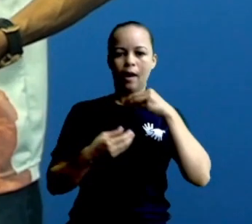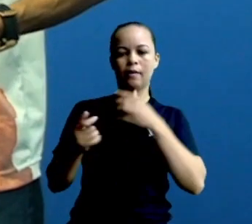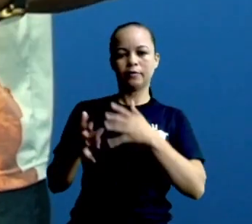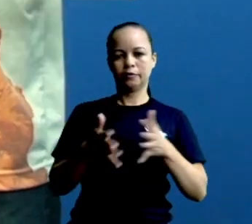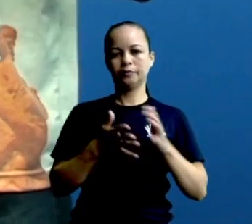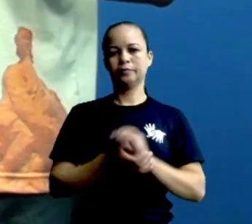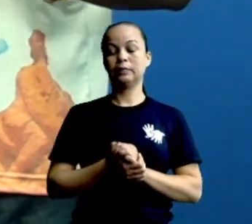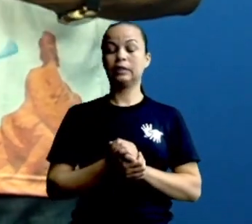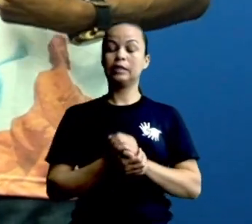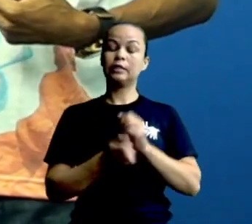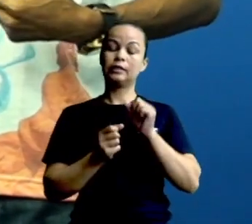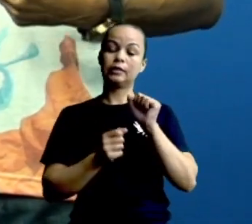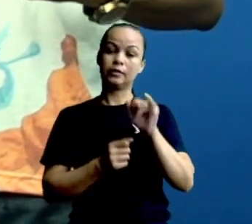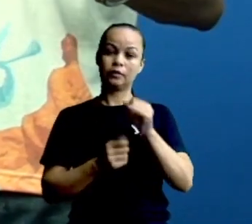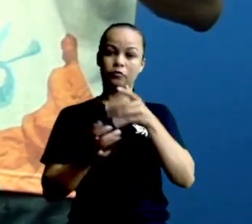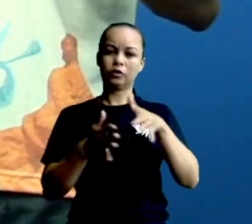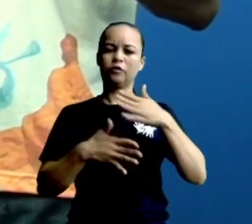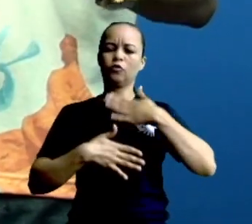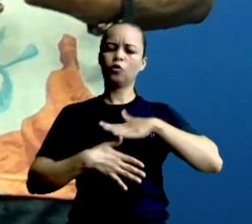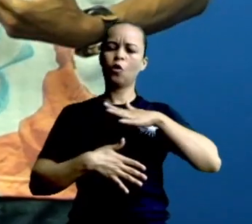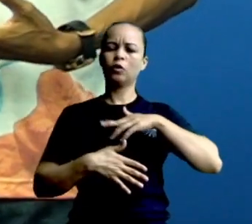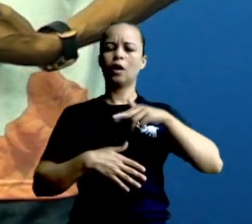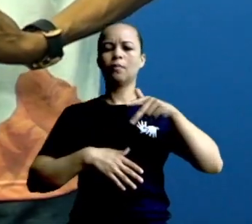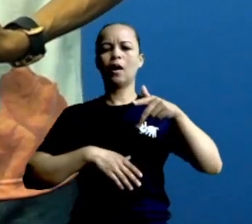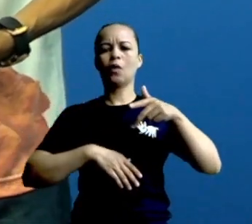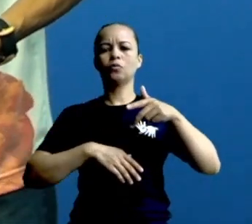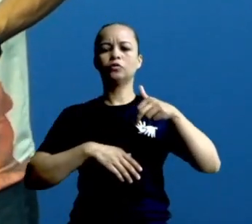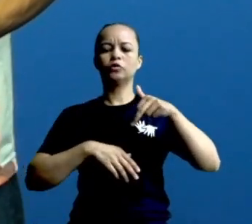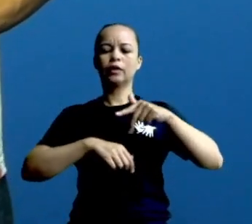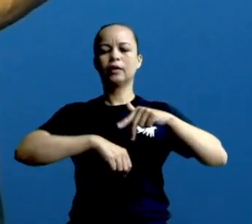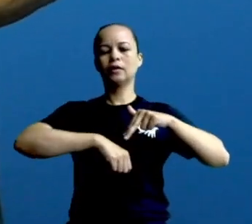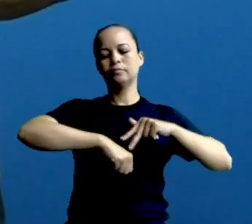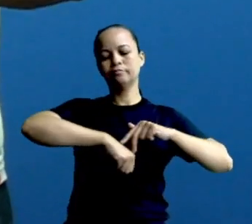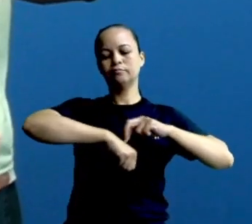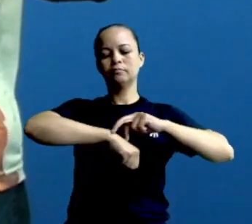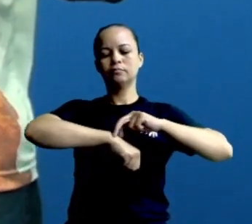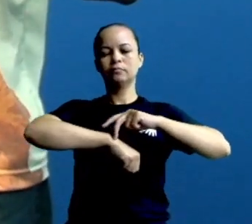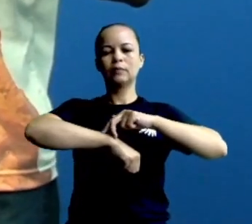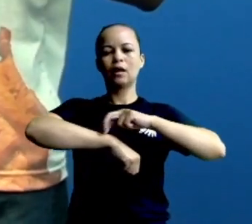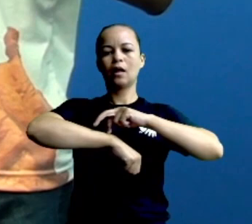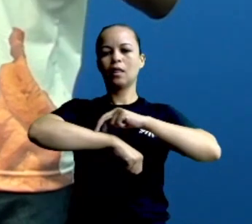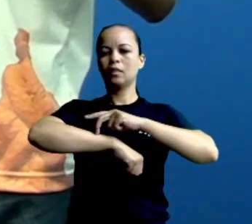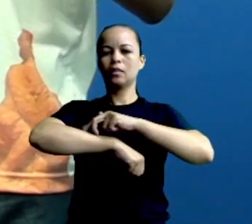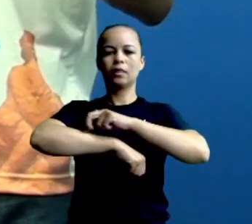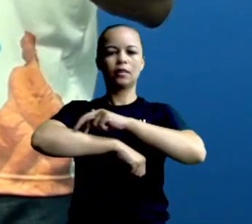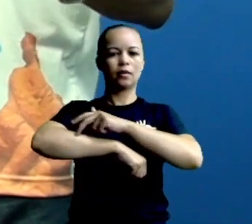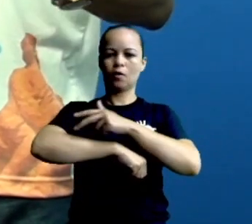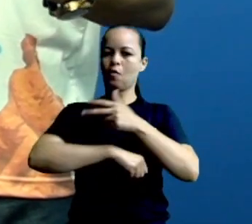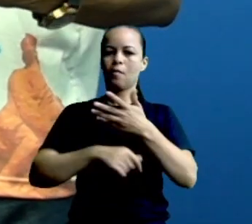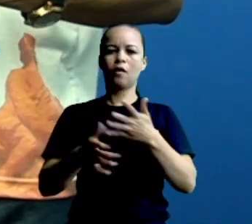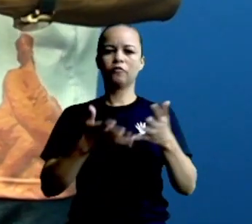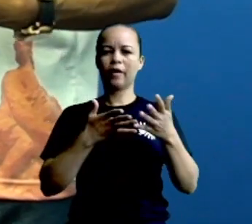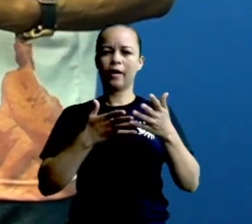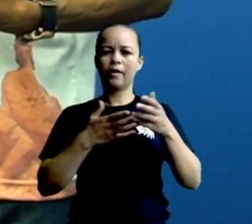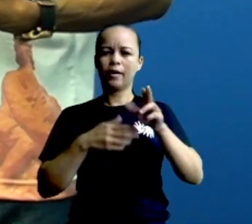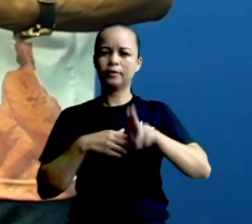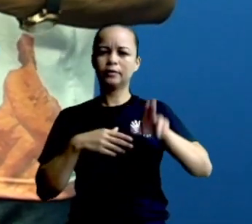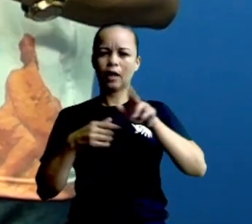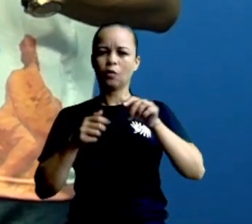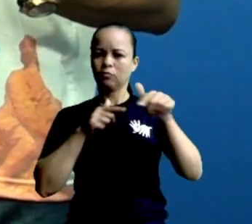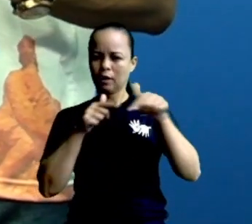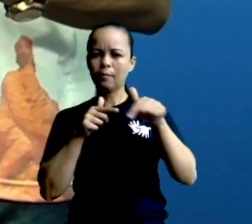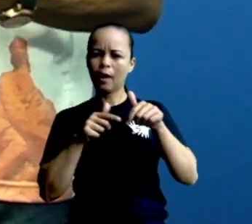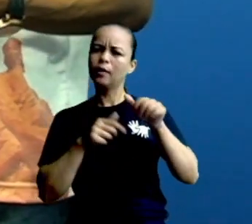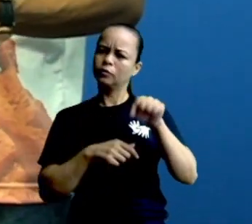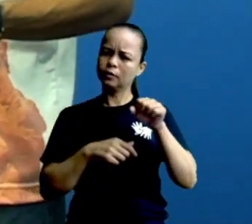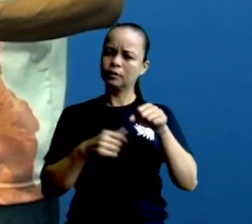normal, logo, se você for de escada normal, tá? Você vai realizar o trabalho? Vai.